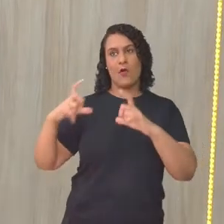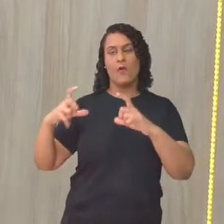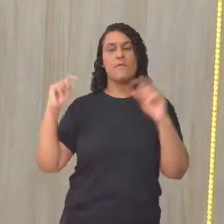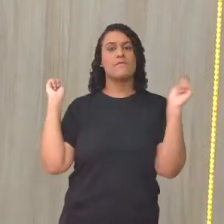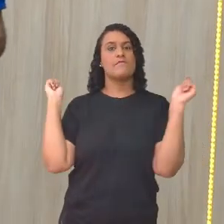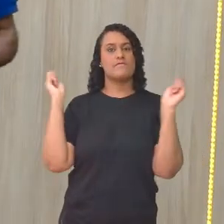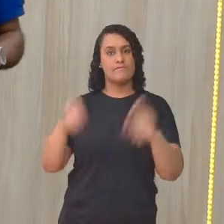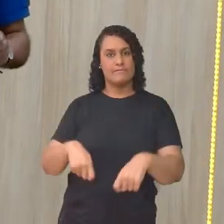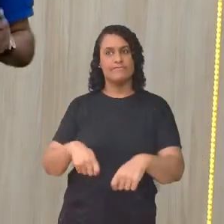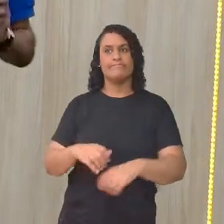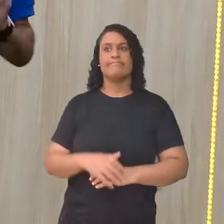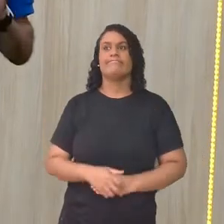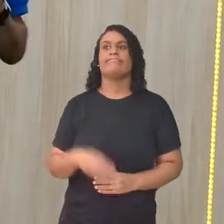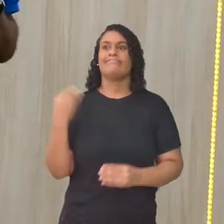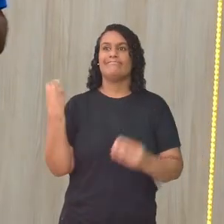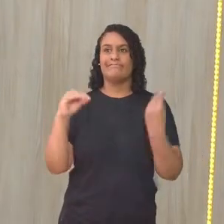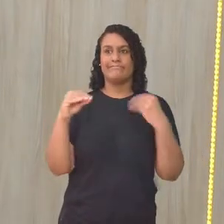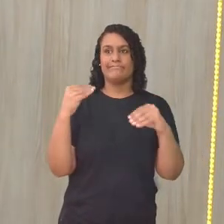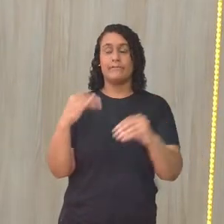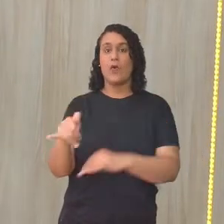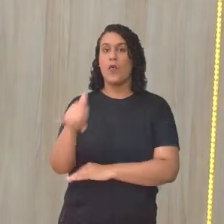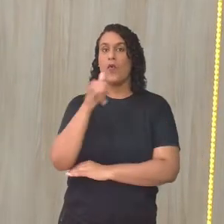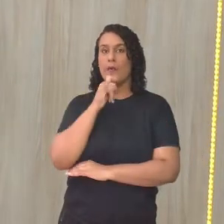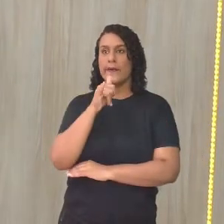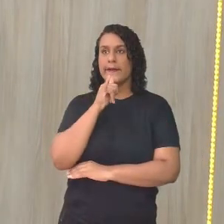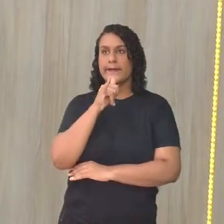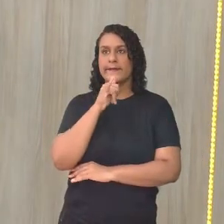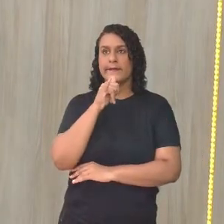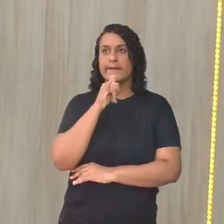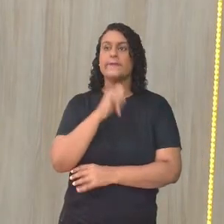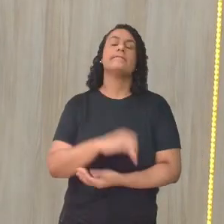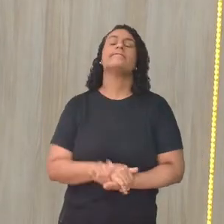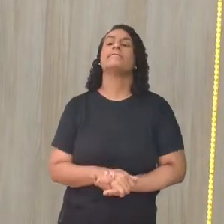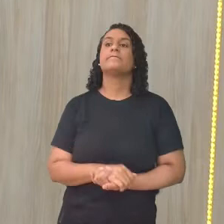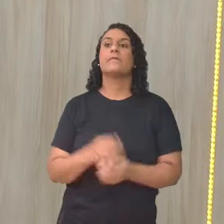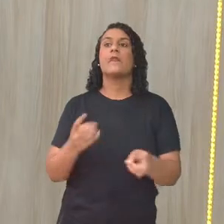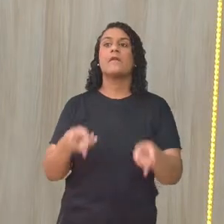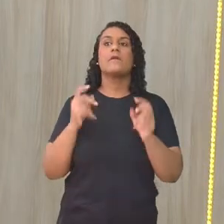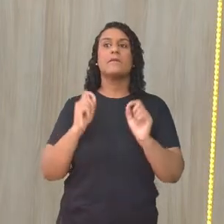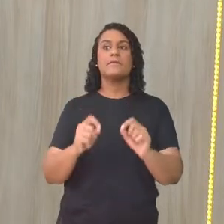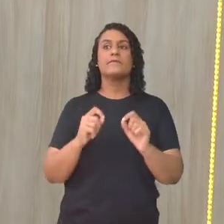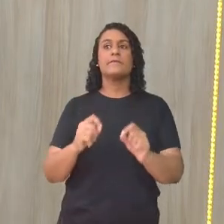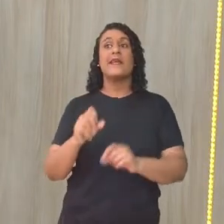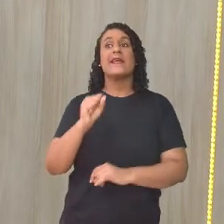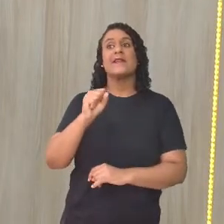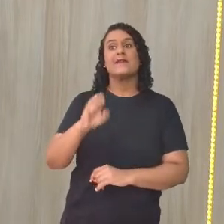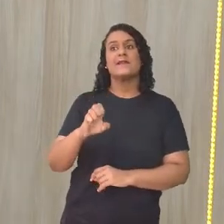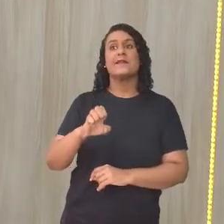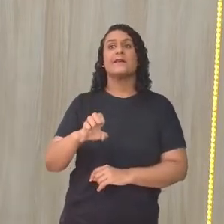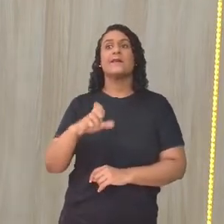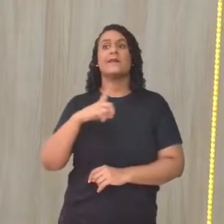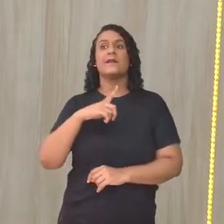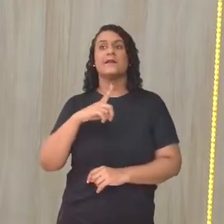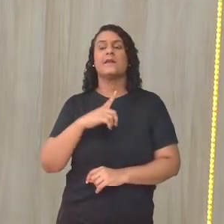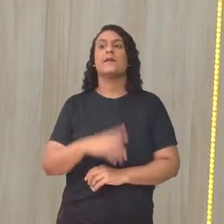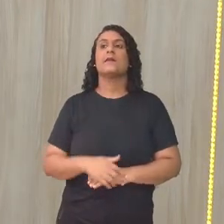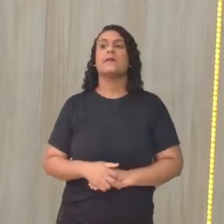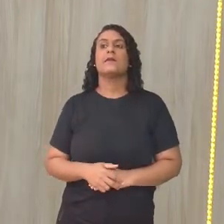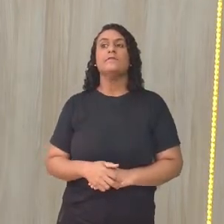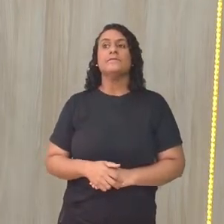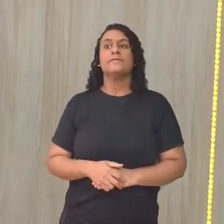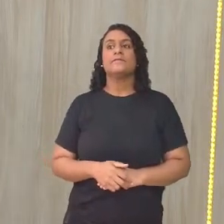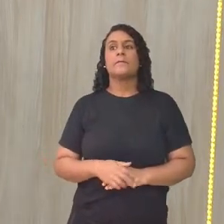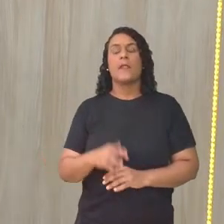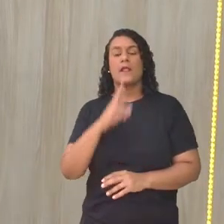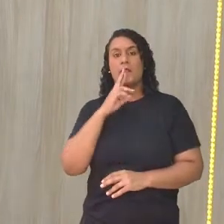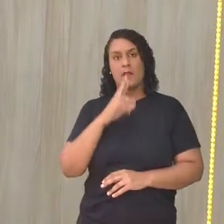poder a gente desenvolver. Então, ó, um exemplo que a gente vai perceber aí, ó. Se eu tenho aqui esse movimento aqui, até porque a gente